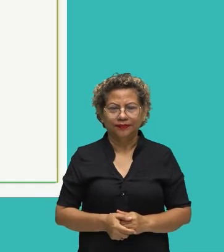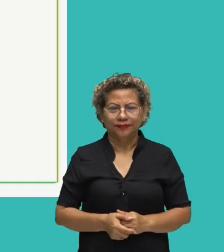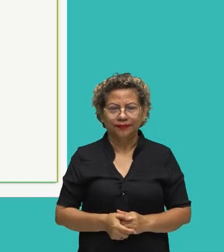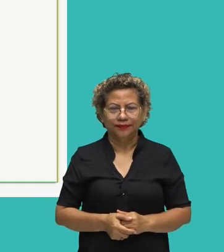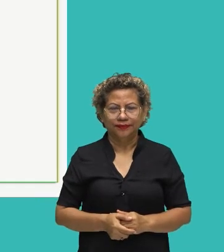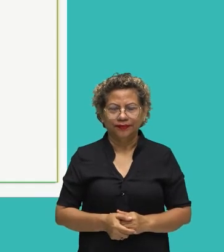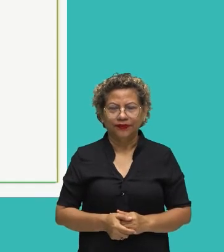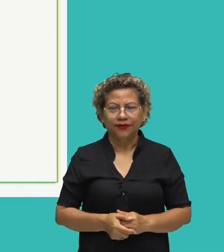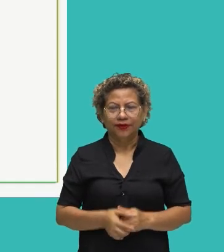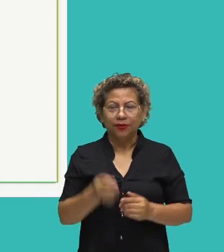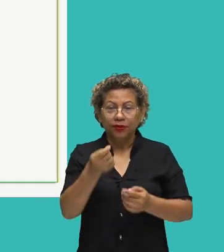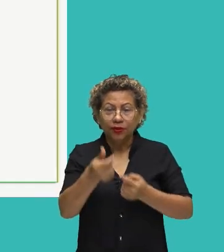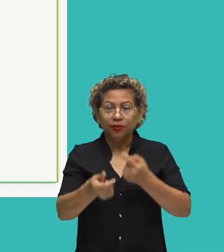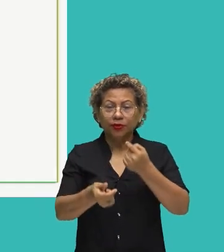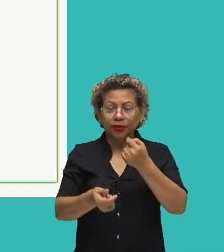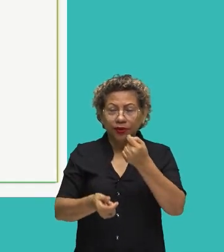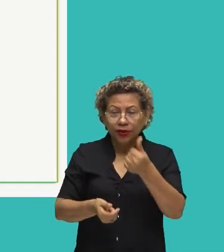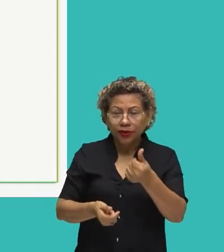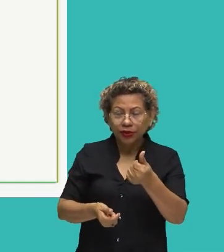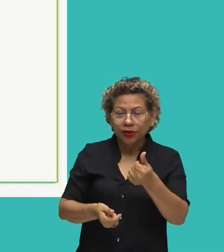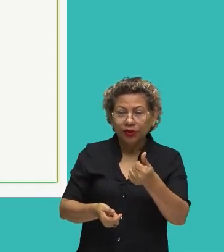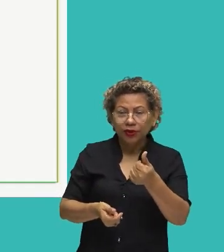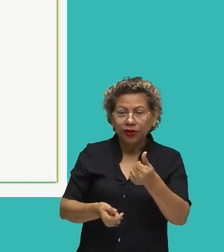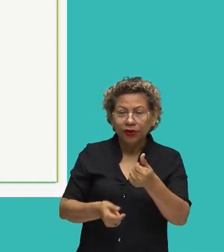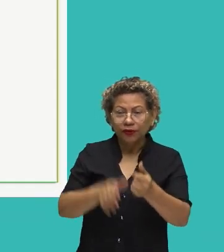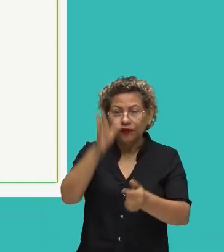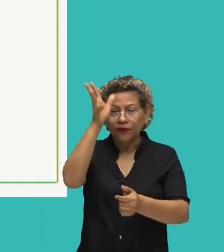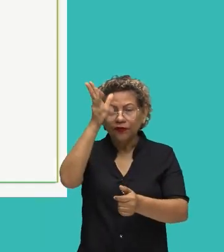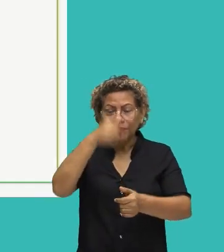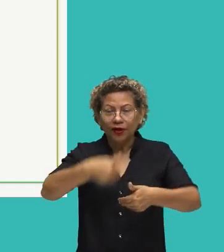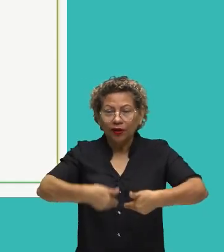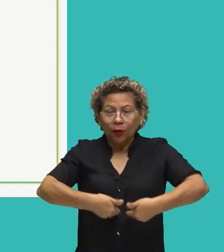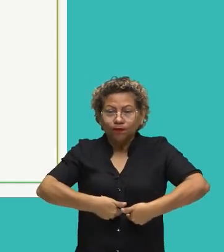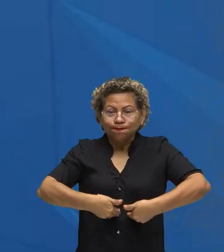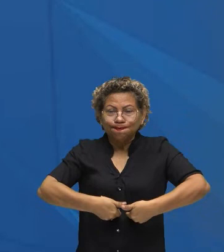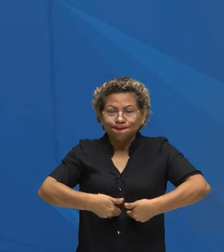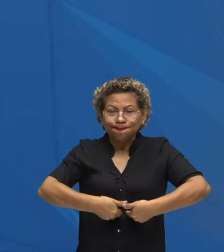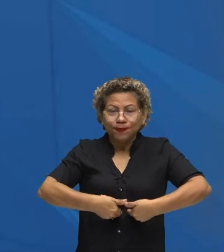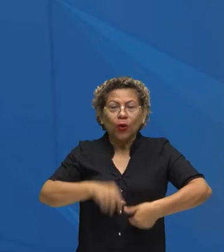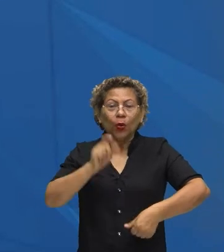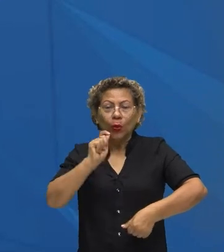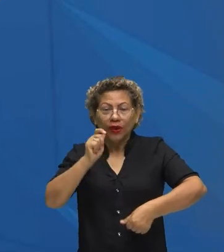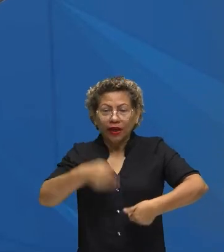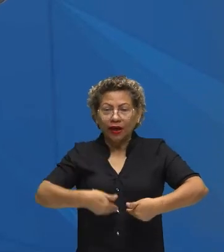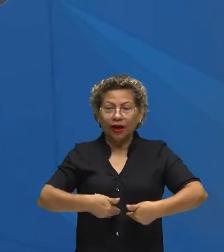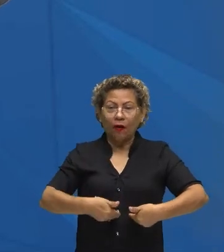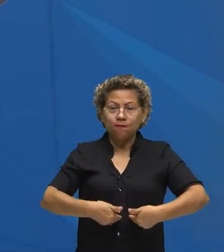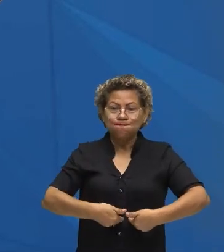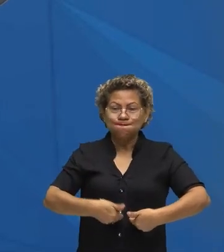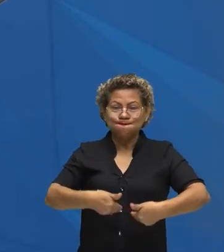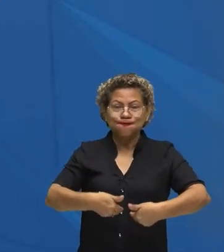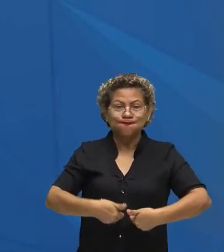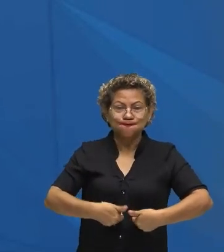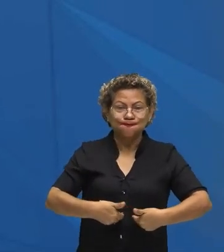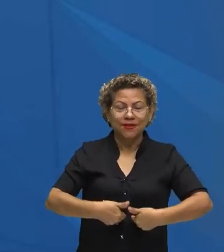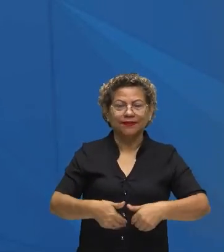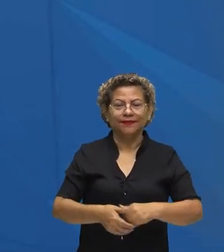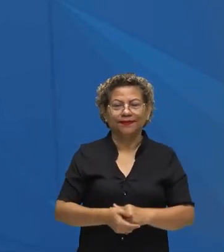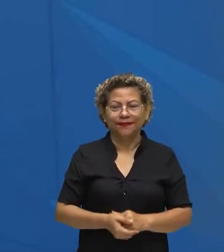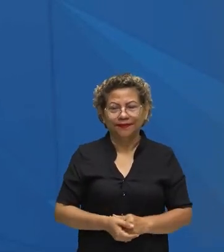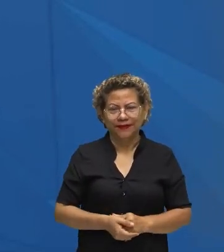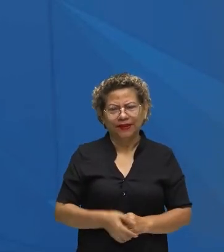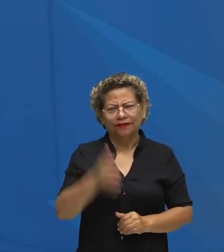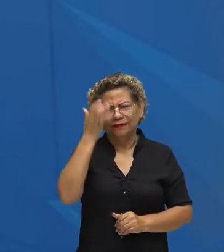De grão em grão a galinha enche? Resposta pode ser papo, a boca ou a goela. Essa daqui também é